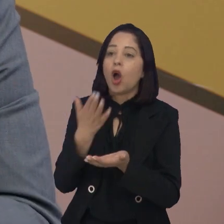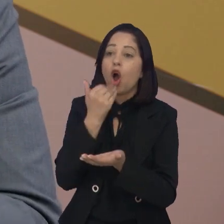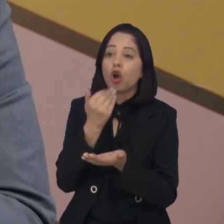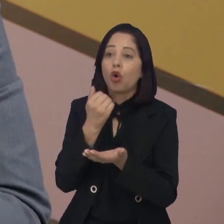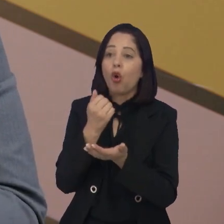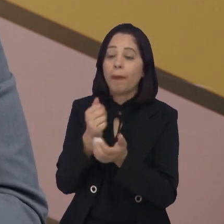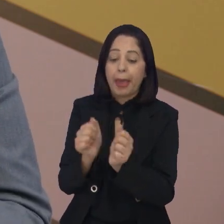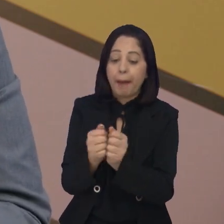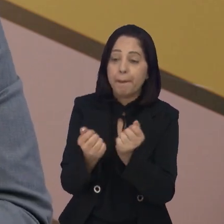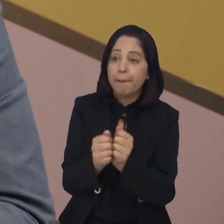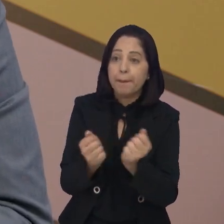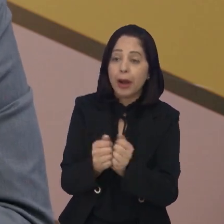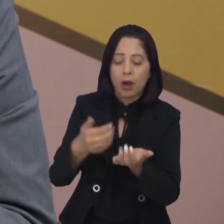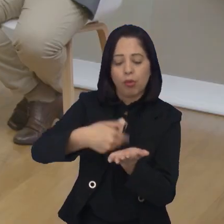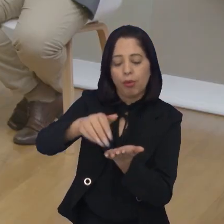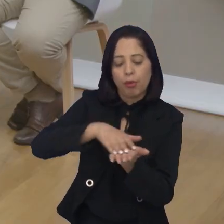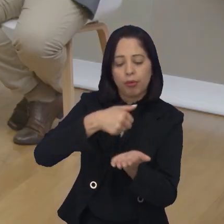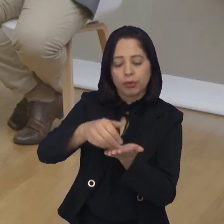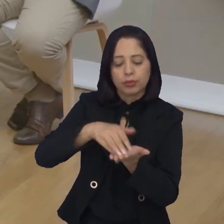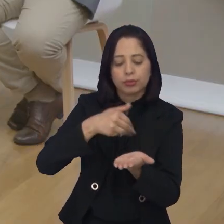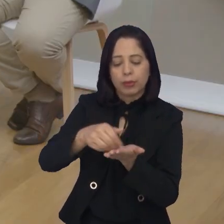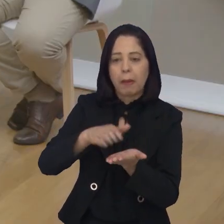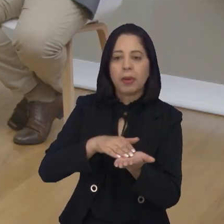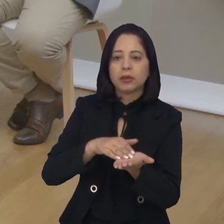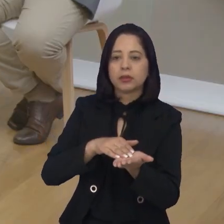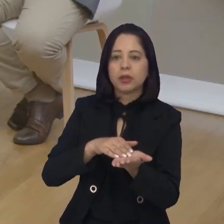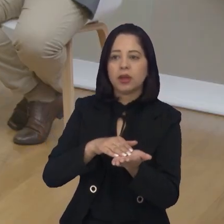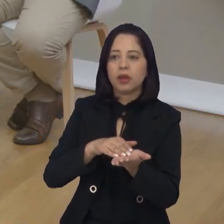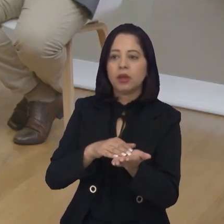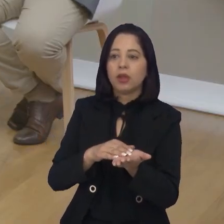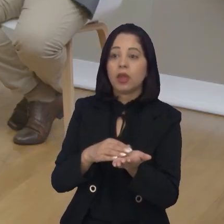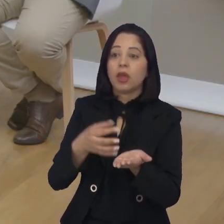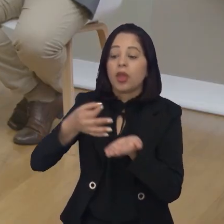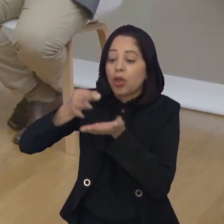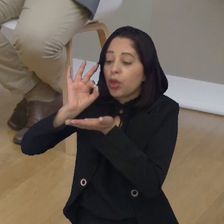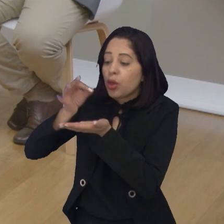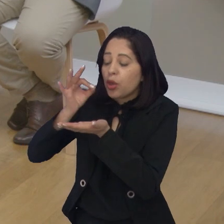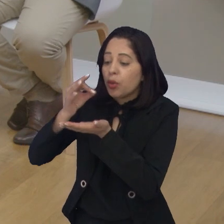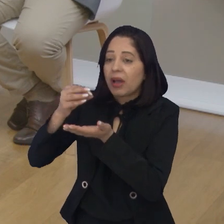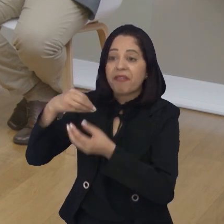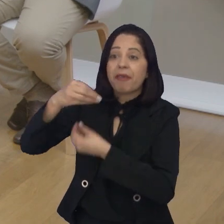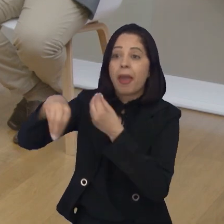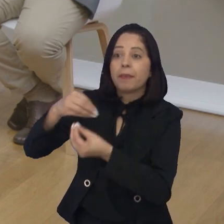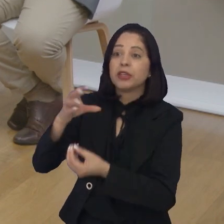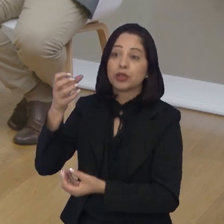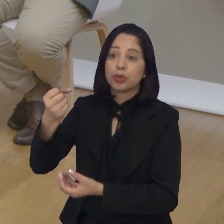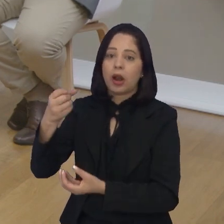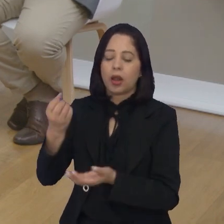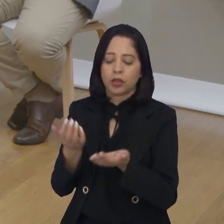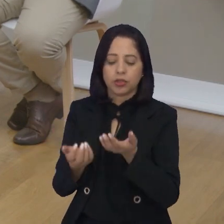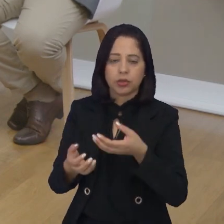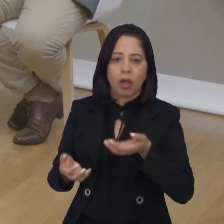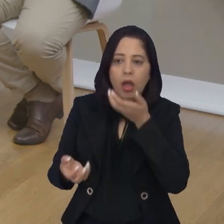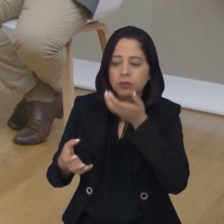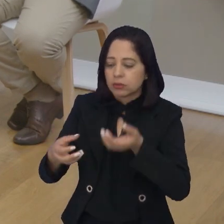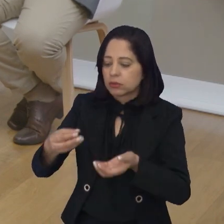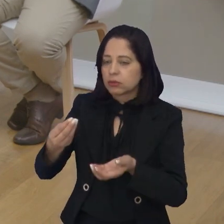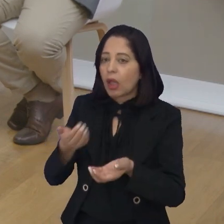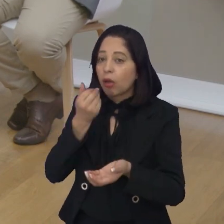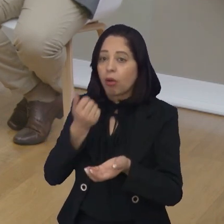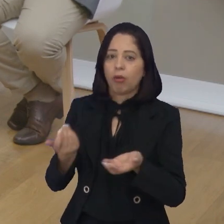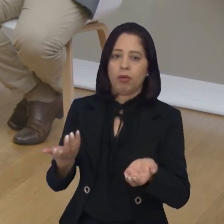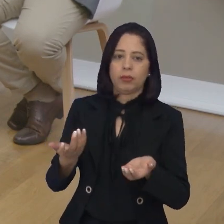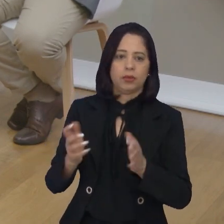manteiga, um pão com margarina, que é horrível, né? E um cafezinho com um pingadinho de leite só. Na verdade, o ideal seria já ingerir